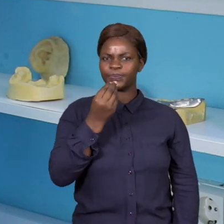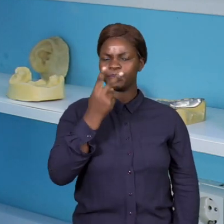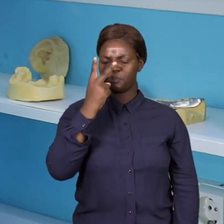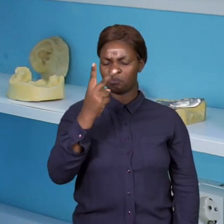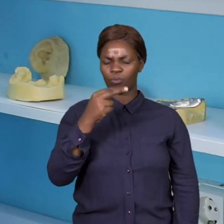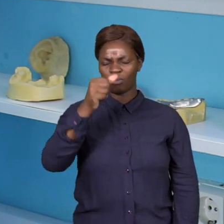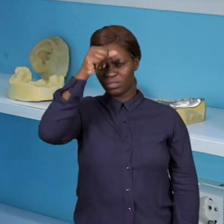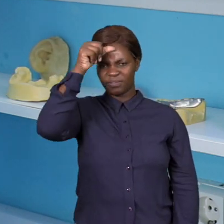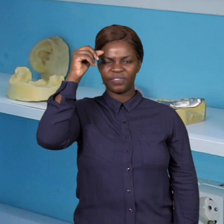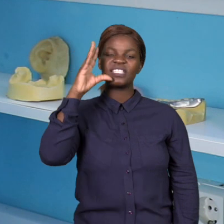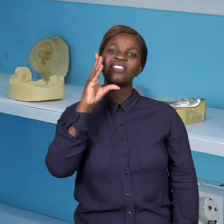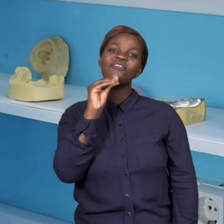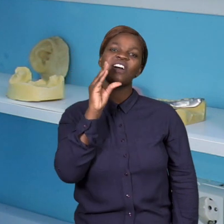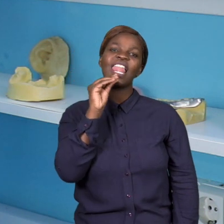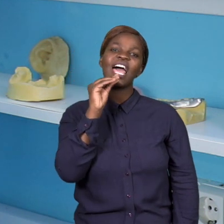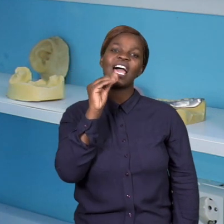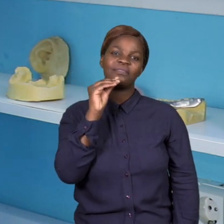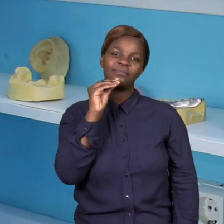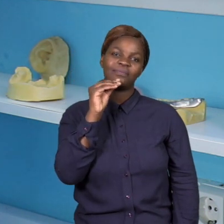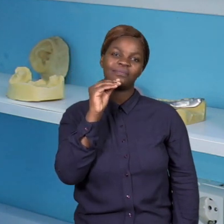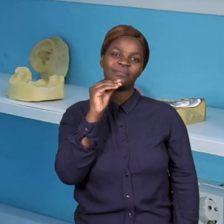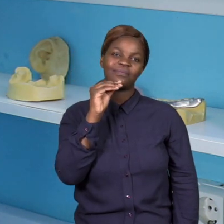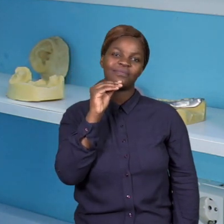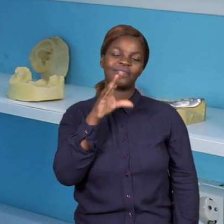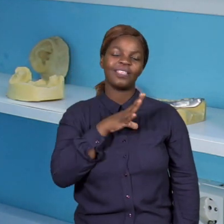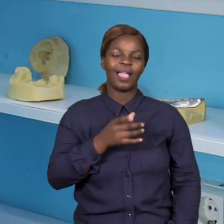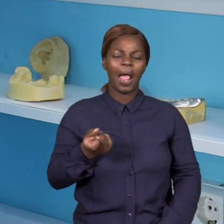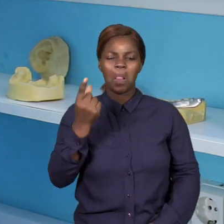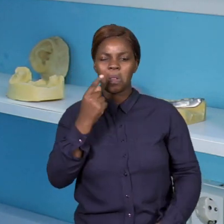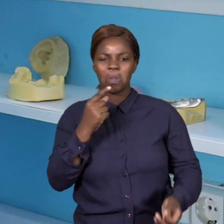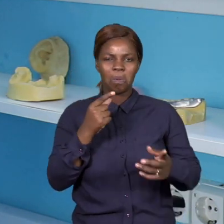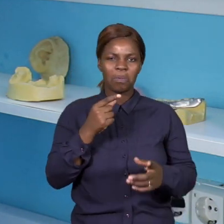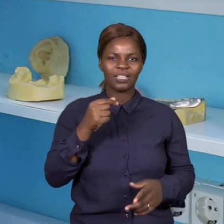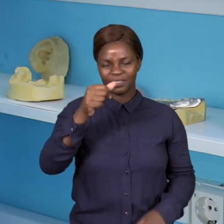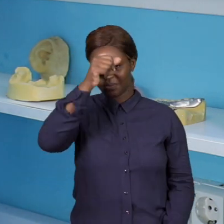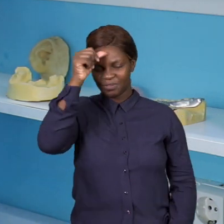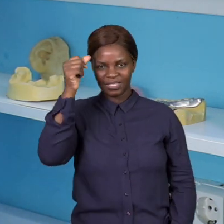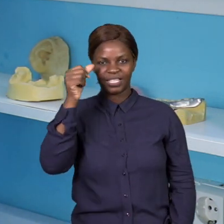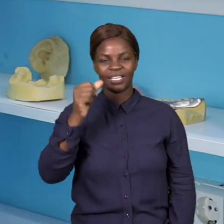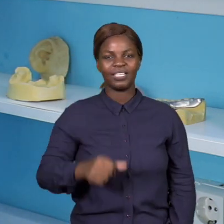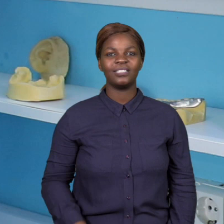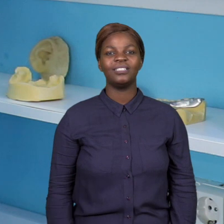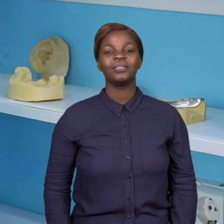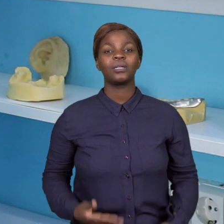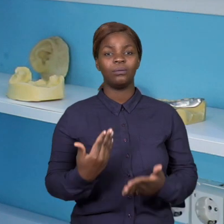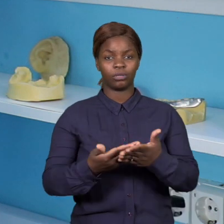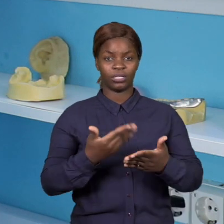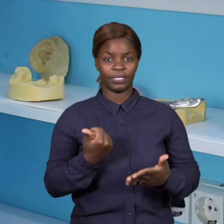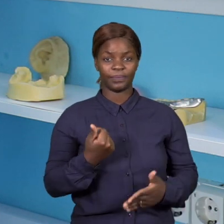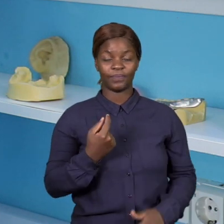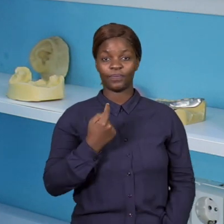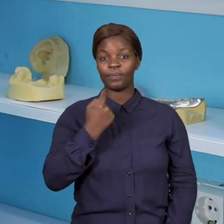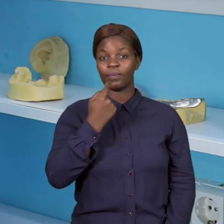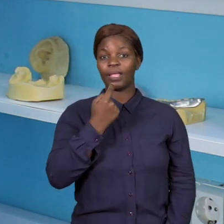se notar que o paciente vai falar com uma certa sotaque, principalmente com Z. Por quê?